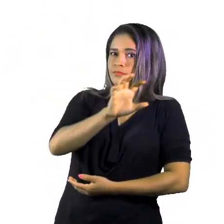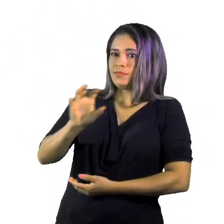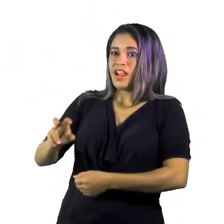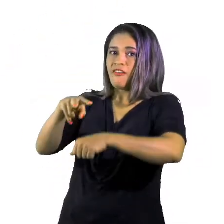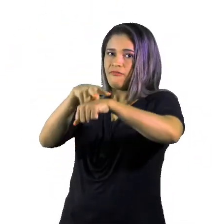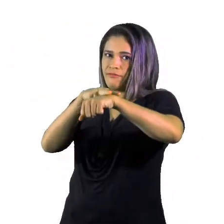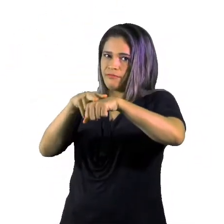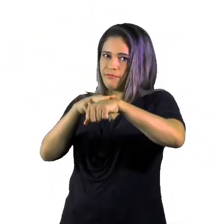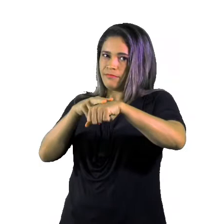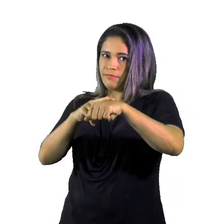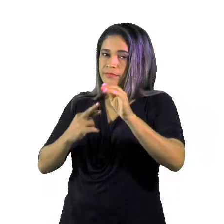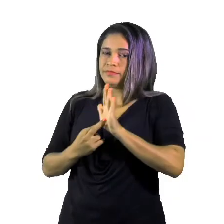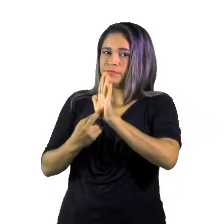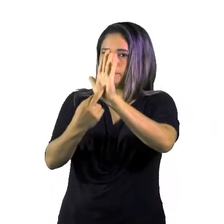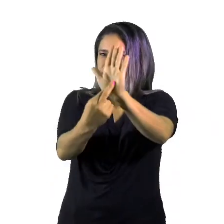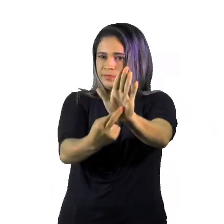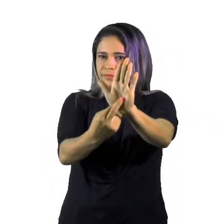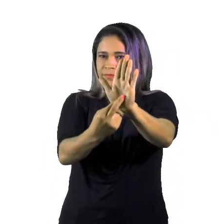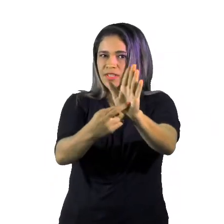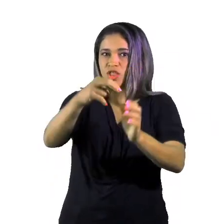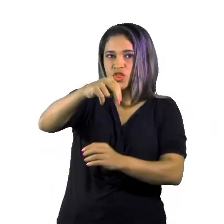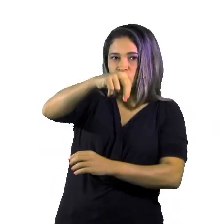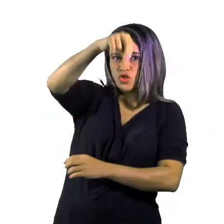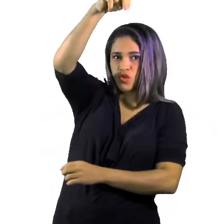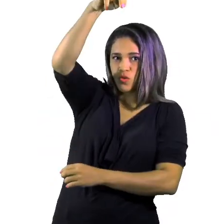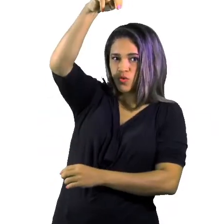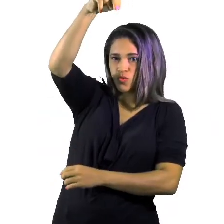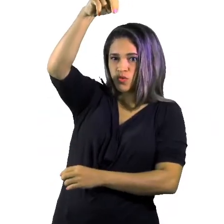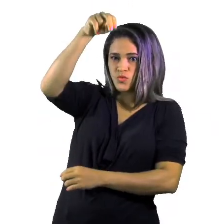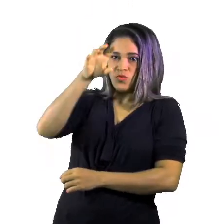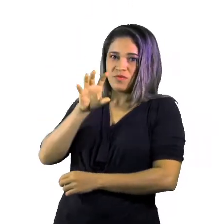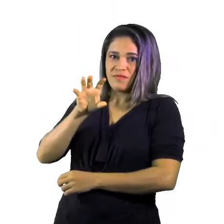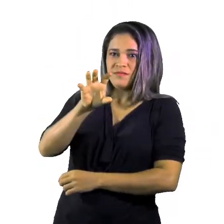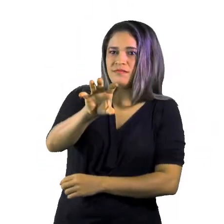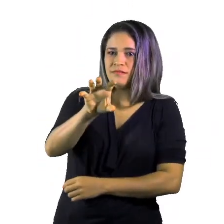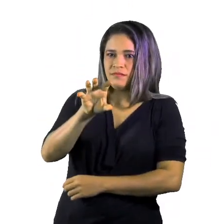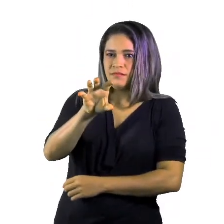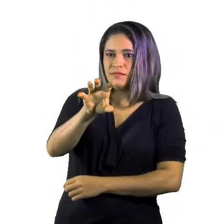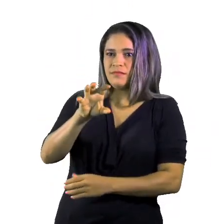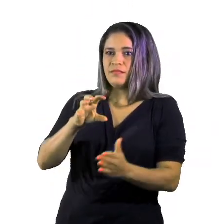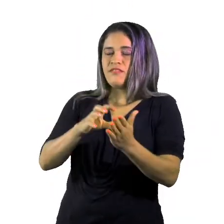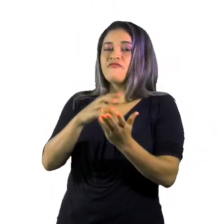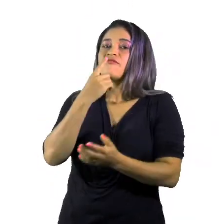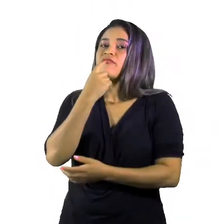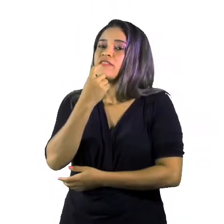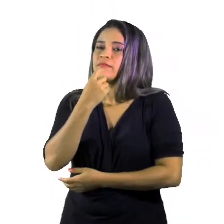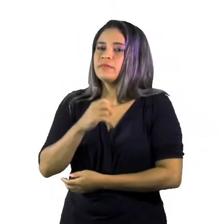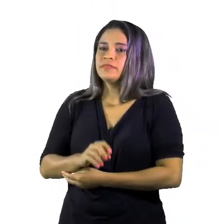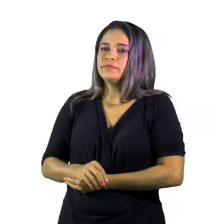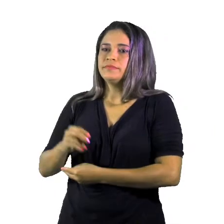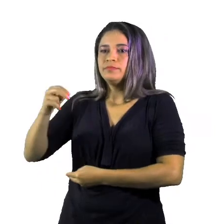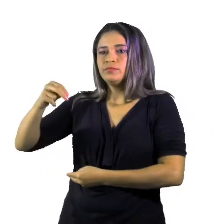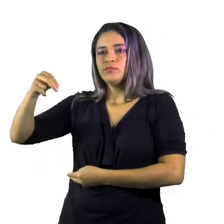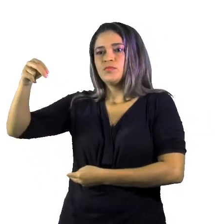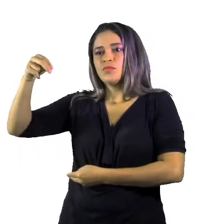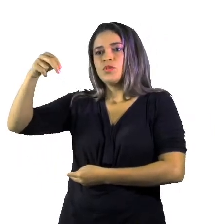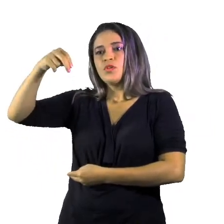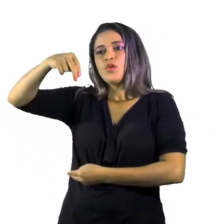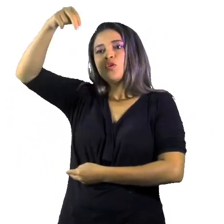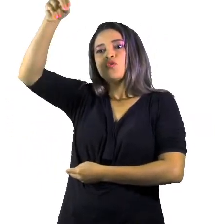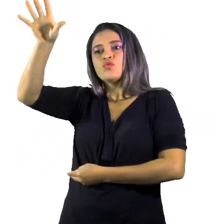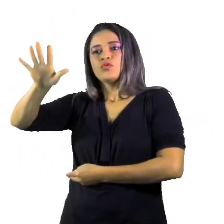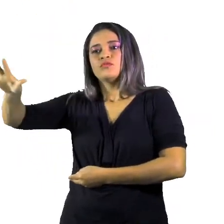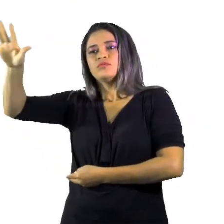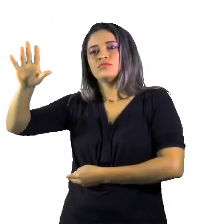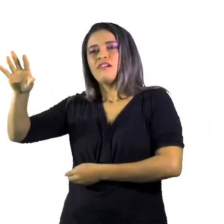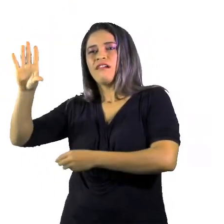verde representa a região norte. A região centro-oeste, ela está de cor vermelha. A região nordeste, essa cor mais